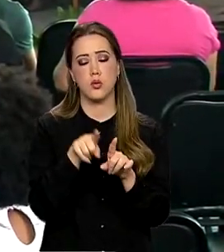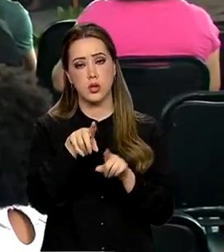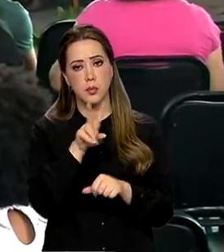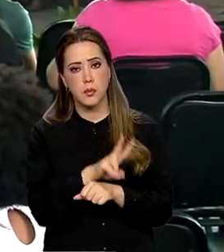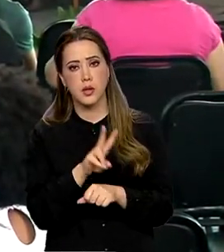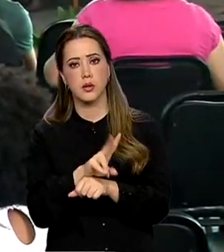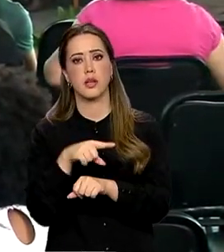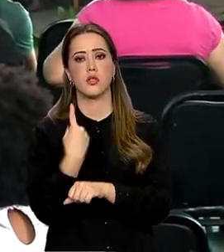falando dessas pessoas. que os povos indígenas no Obrigado. Obrigado.